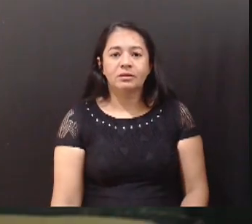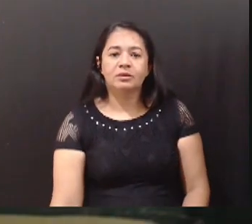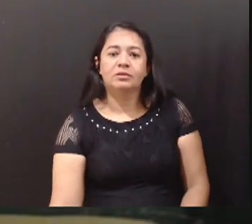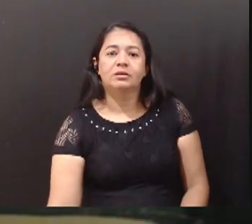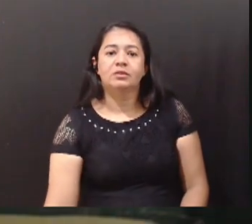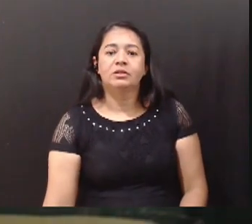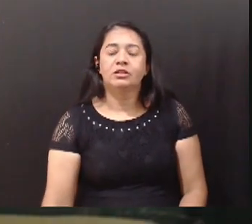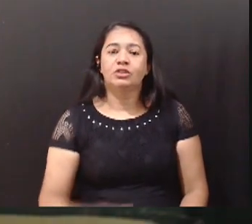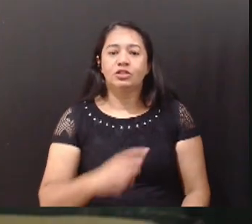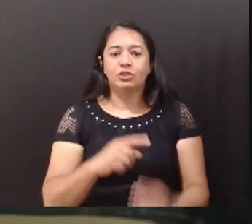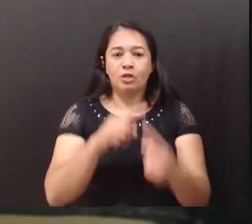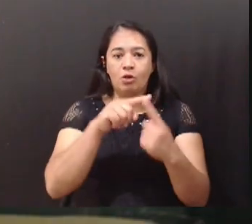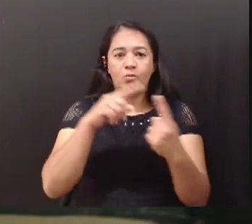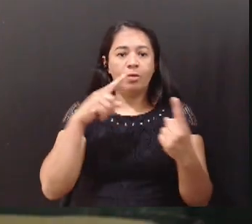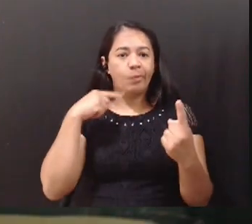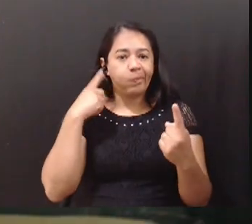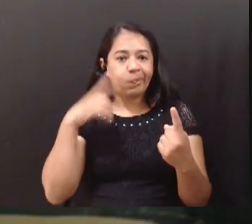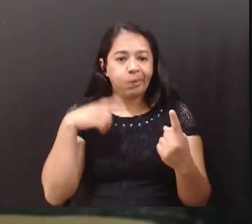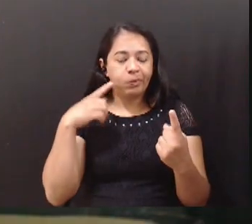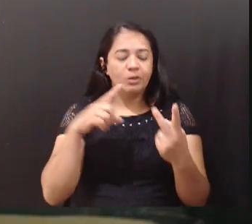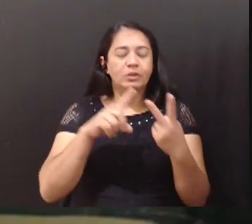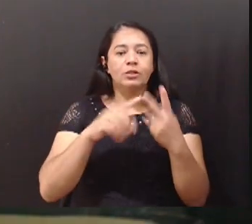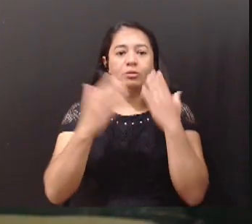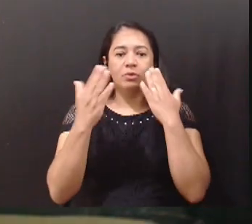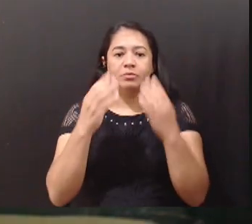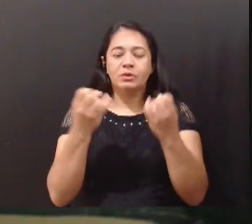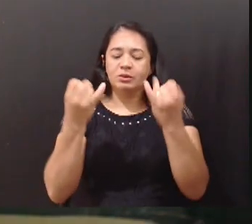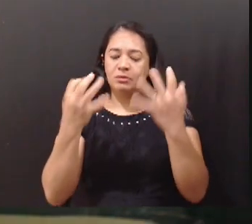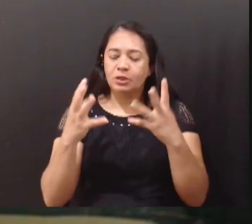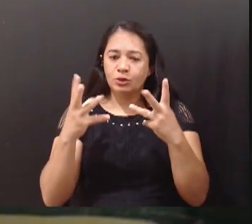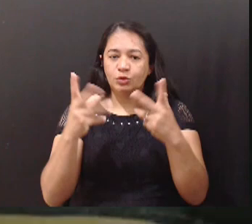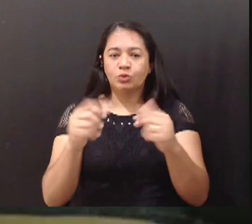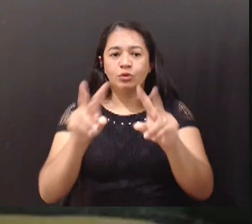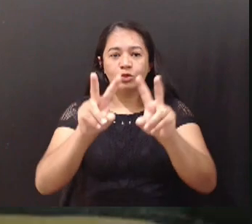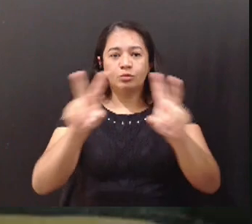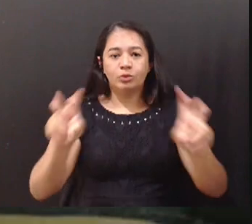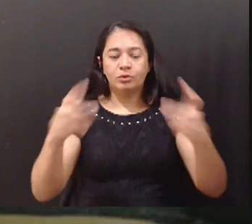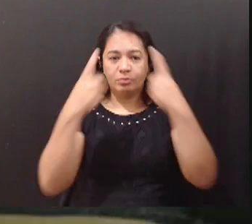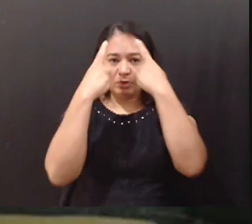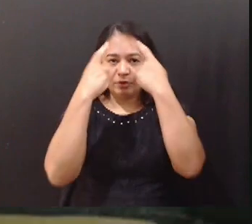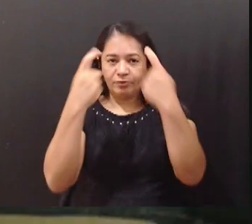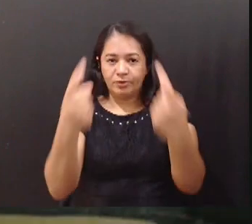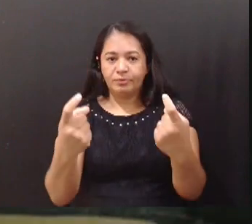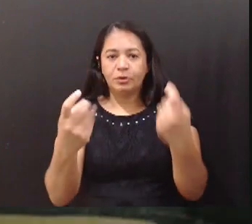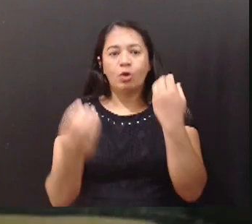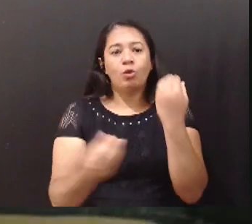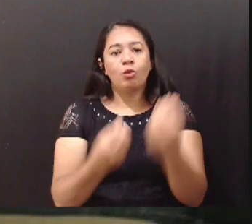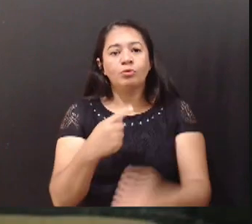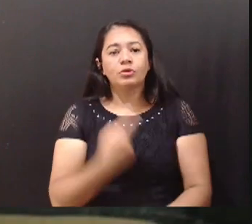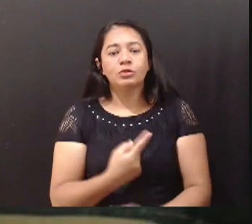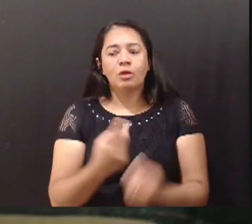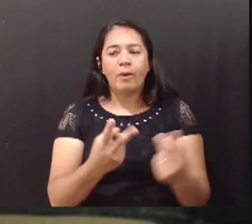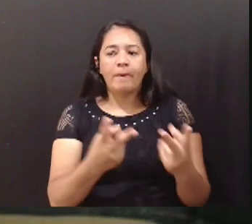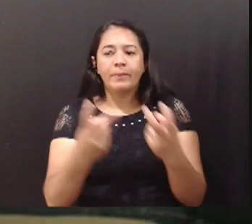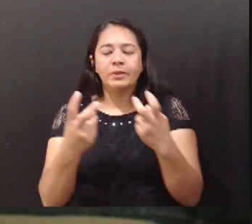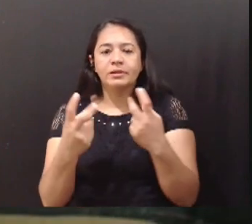psicóloga para explicar para a gente toda essa situação, né? E como que a gente identifica os ciclos de